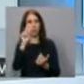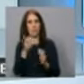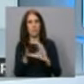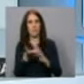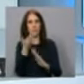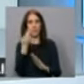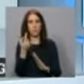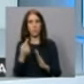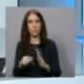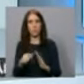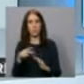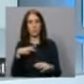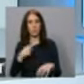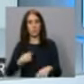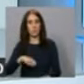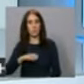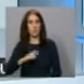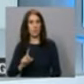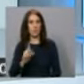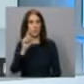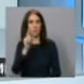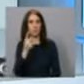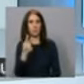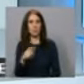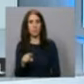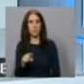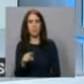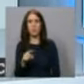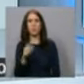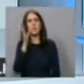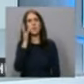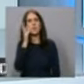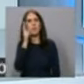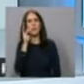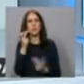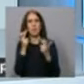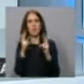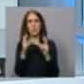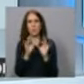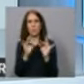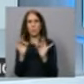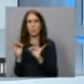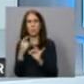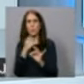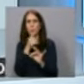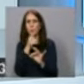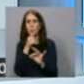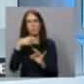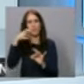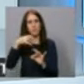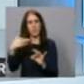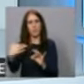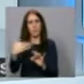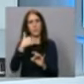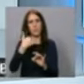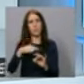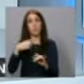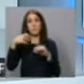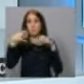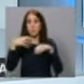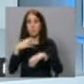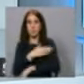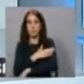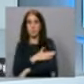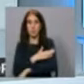pelo norte da Península Ibérica e por isso dando apenas uma entrada de ar quente e bastante úmido. Isso chuva, mas chuva fraca. Vamos ver então